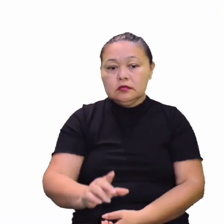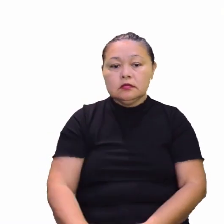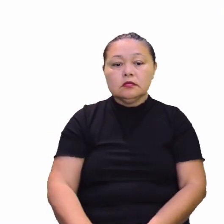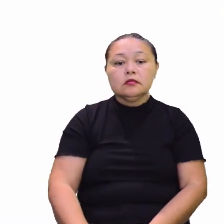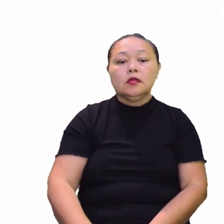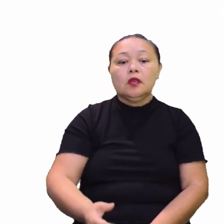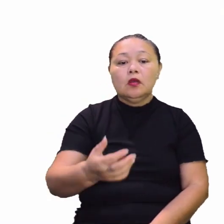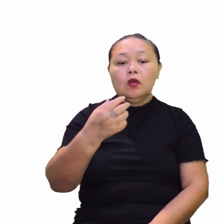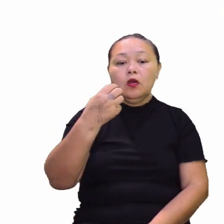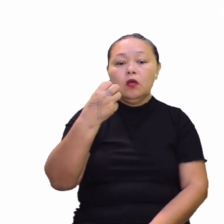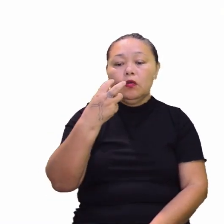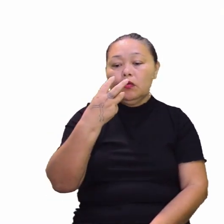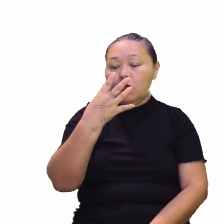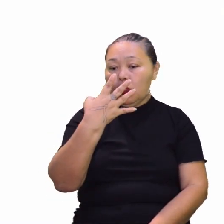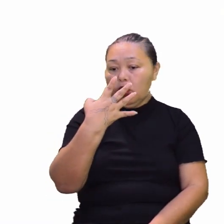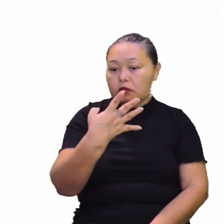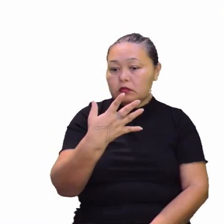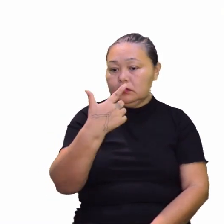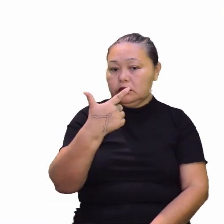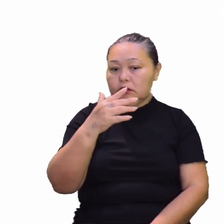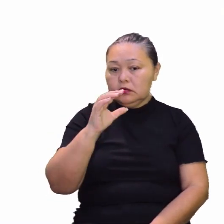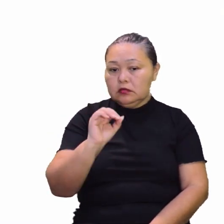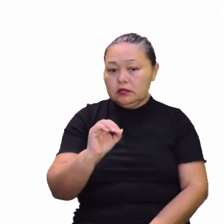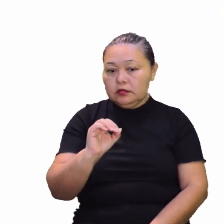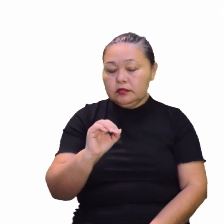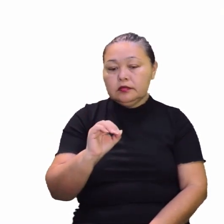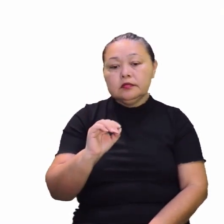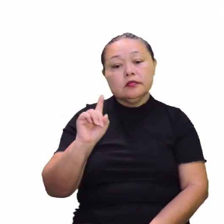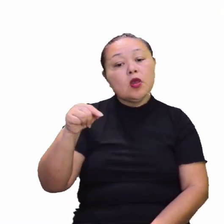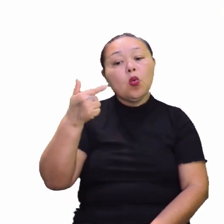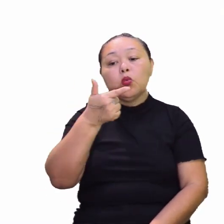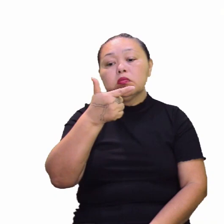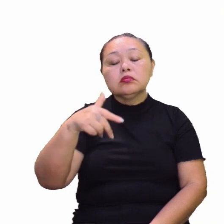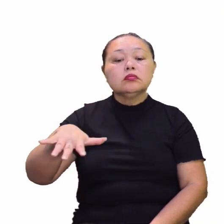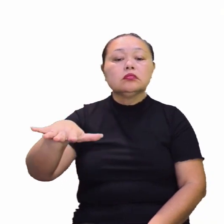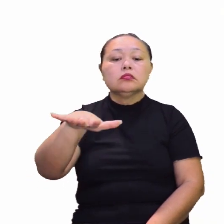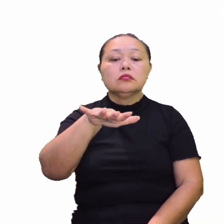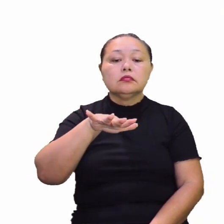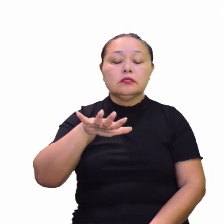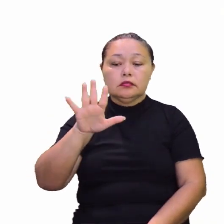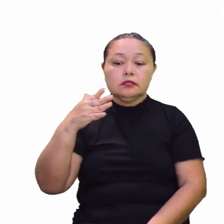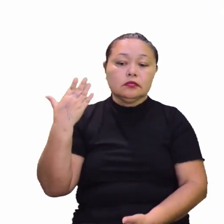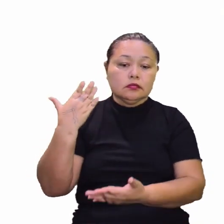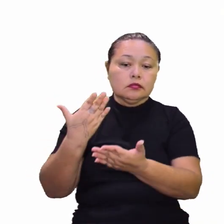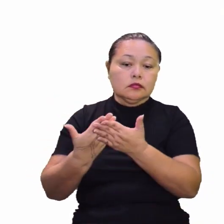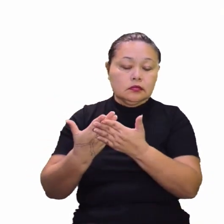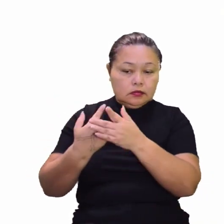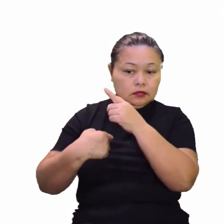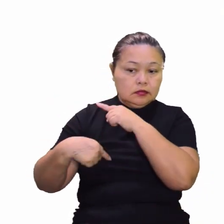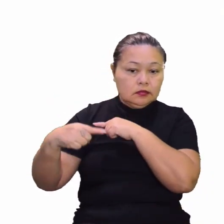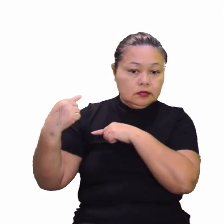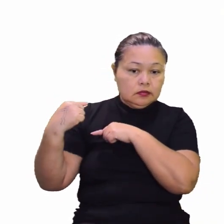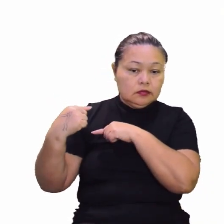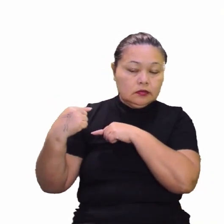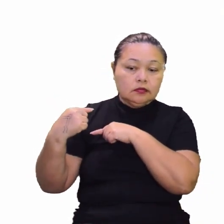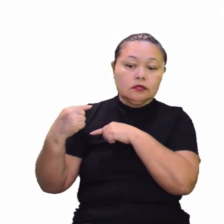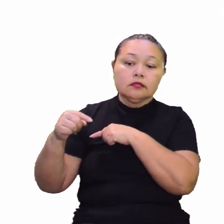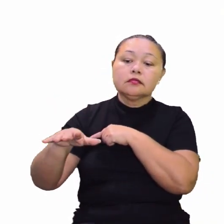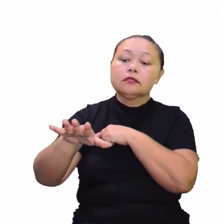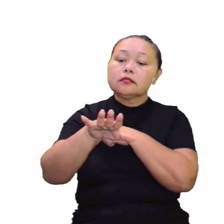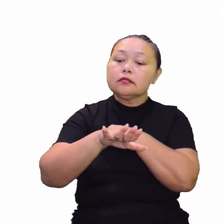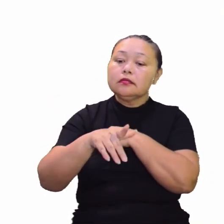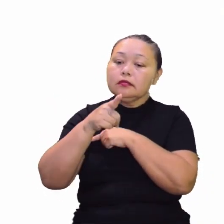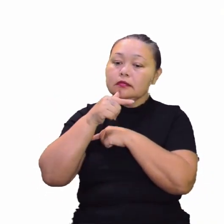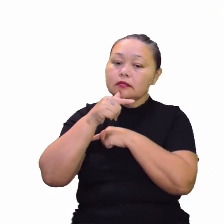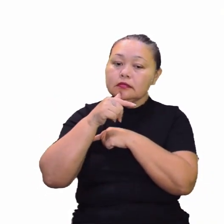420 quilômetros. Outra bacia que já não é novidade para vocês, que falamos em aulas passadas, é a